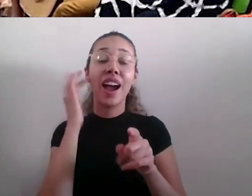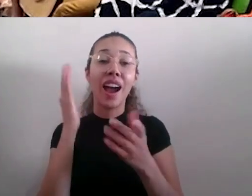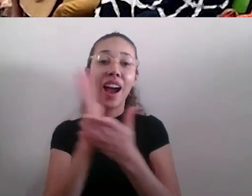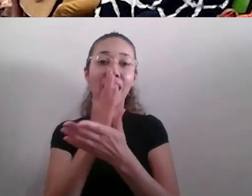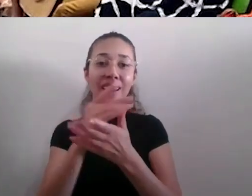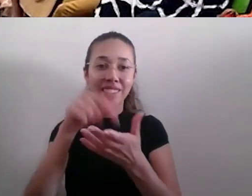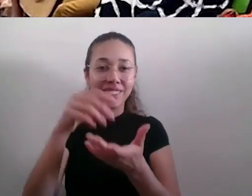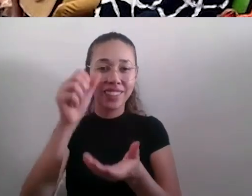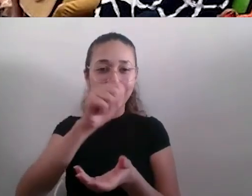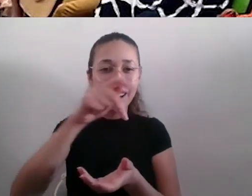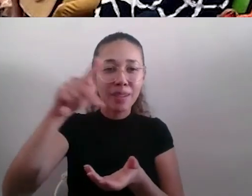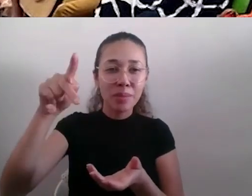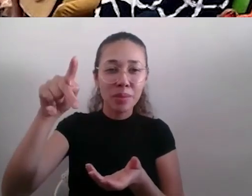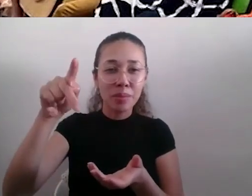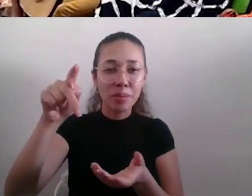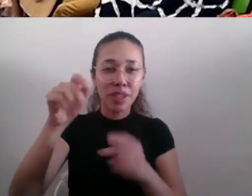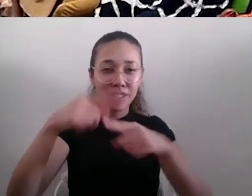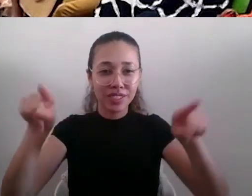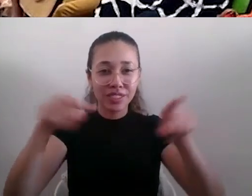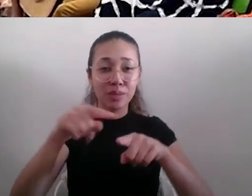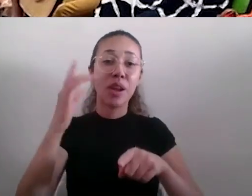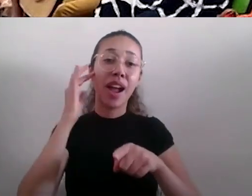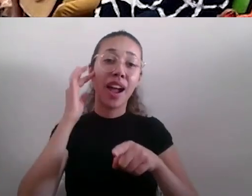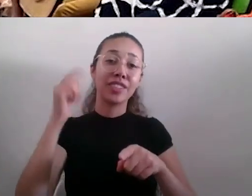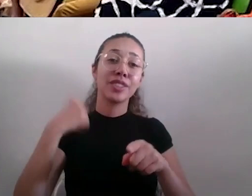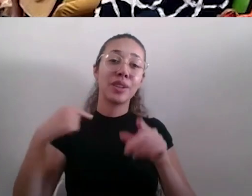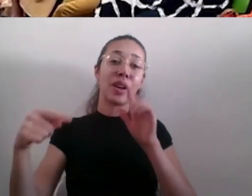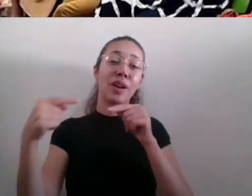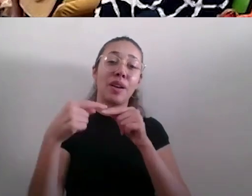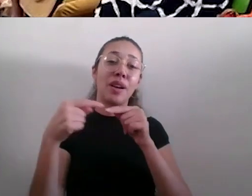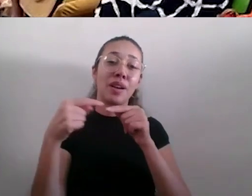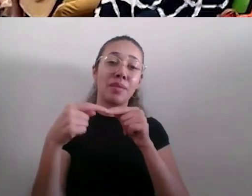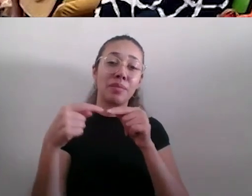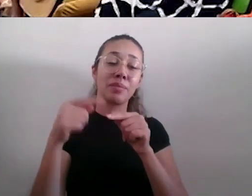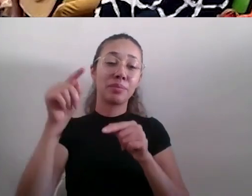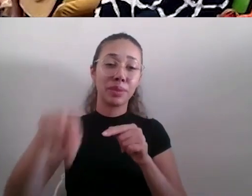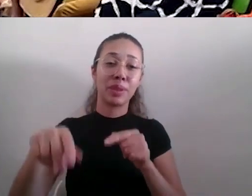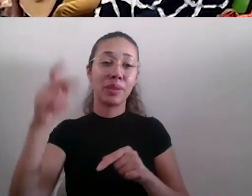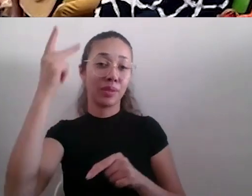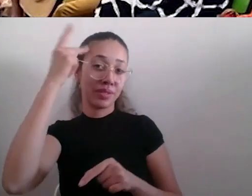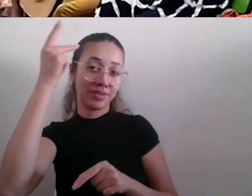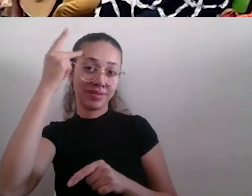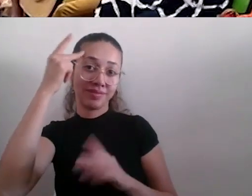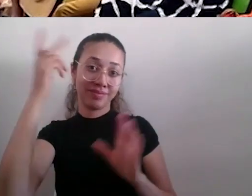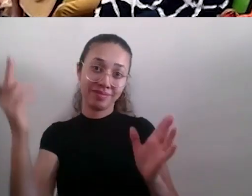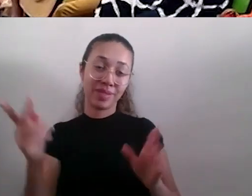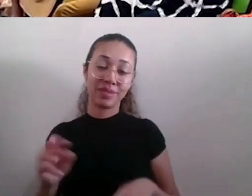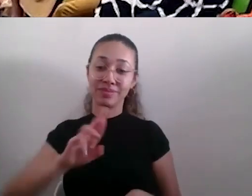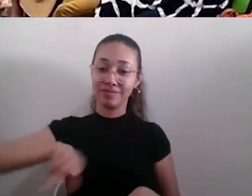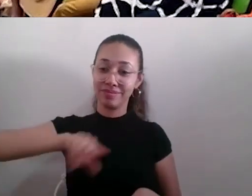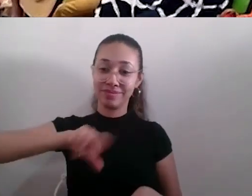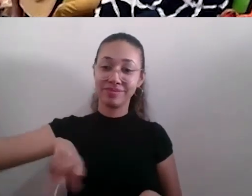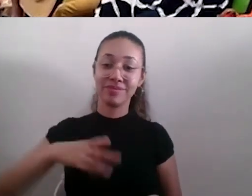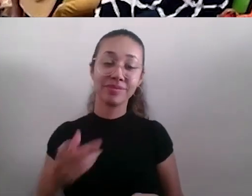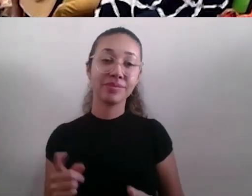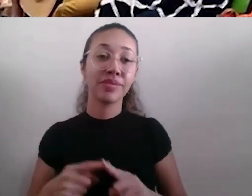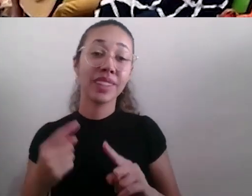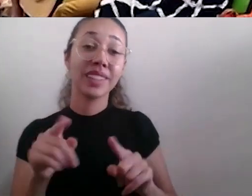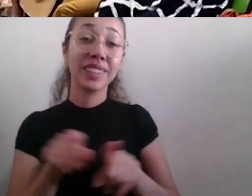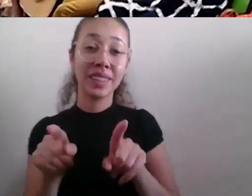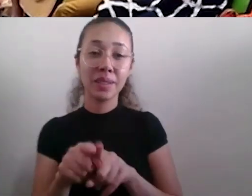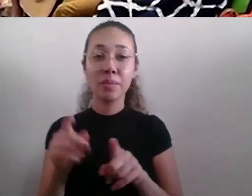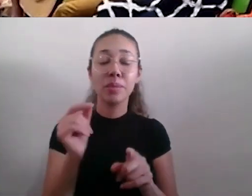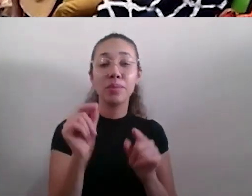paulista. Mas já que a gente está falando de discussões, o receio de ficar elitista, sabe?